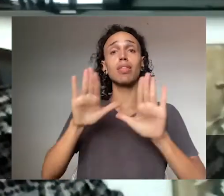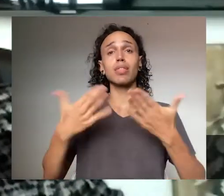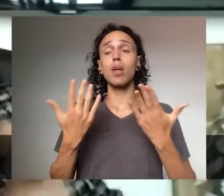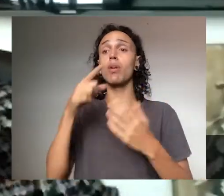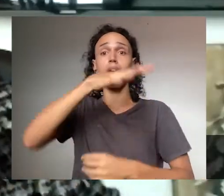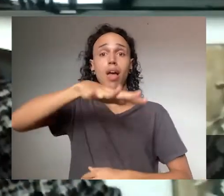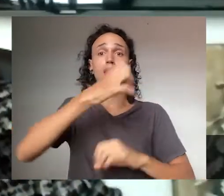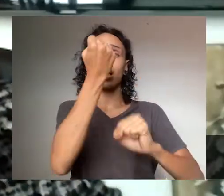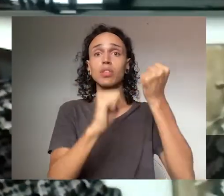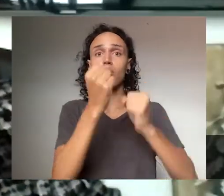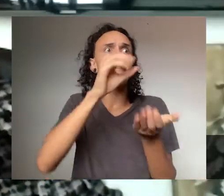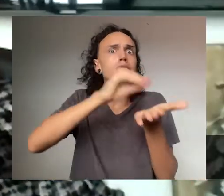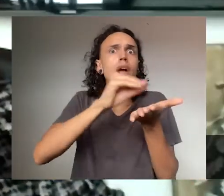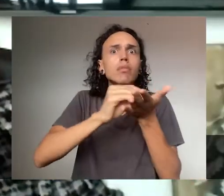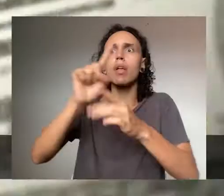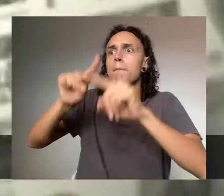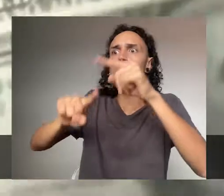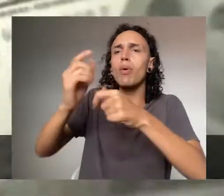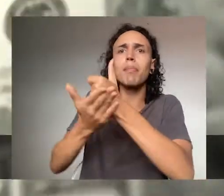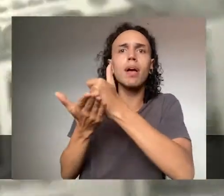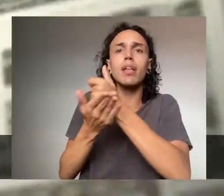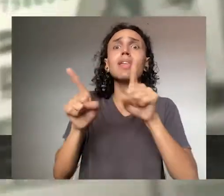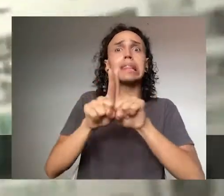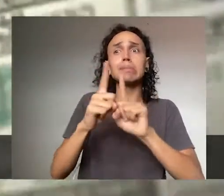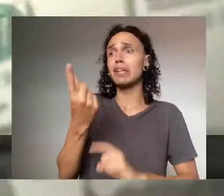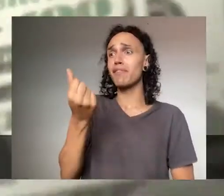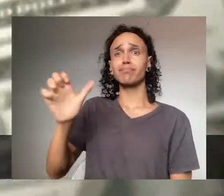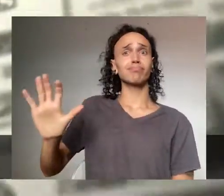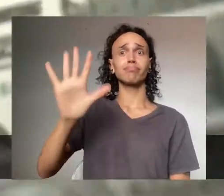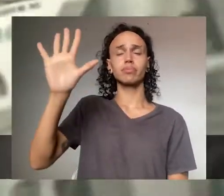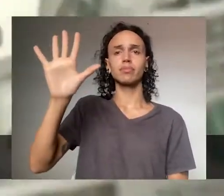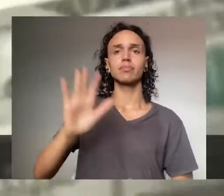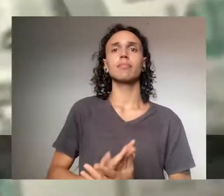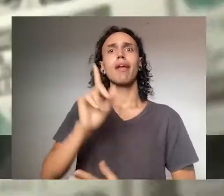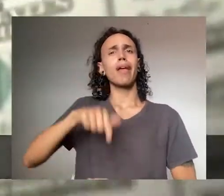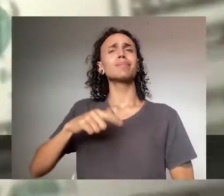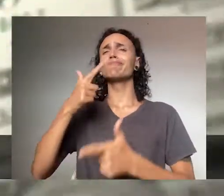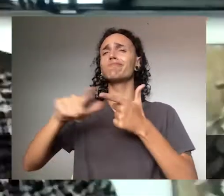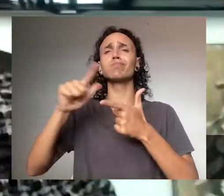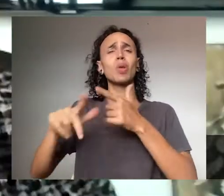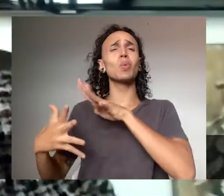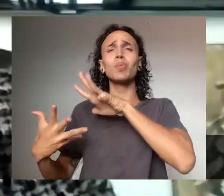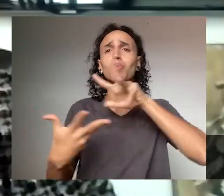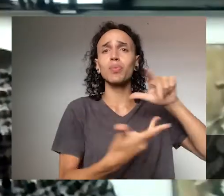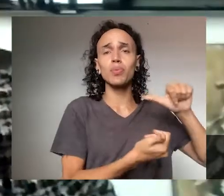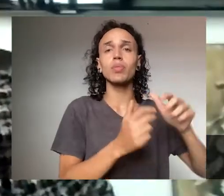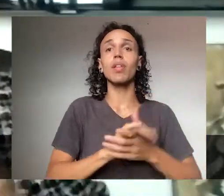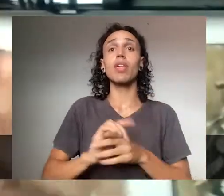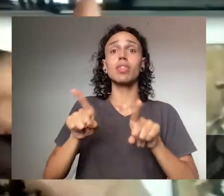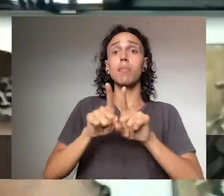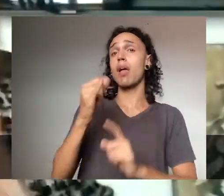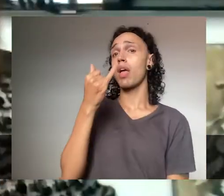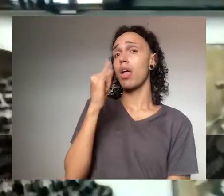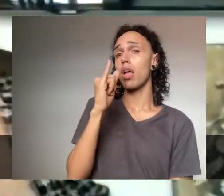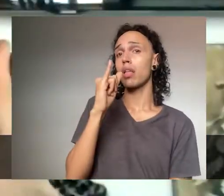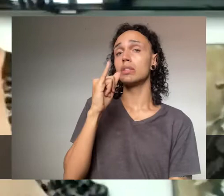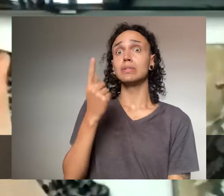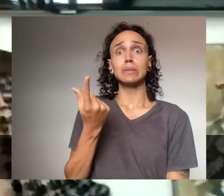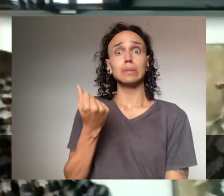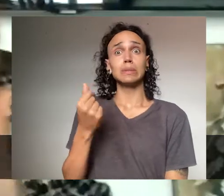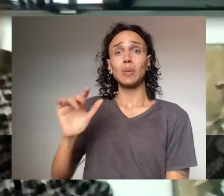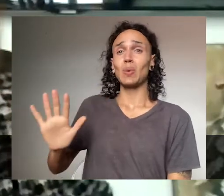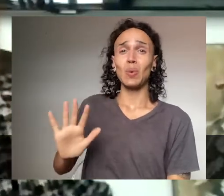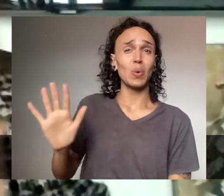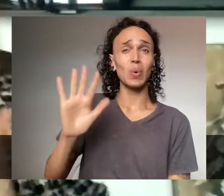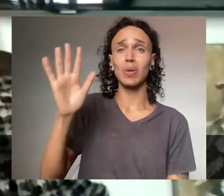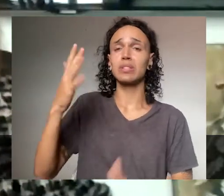gargalos, falta de insumos e também a preços mais altos. Então, isso é um problema mundial. Tem o preço da energia elétrica, que no nosso caso está